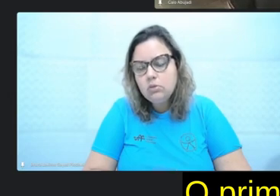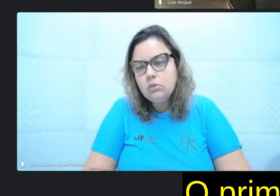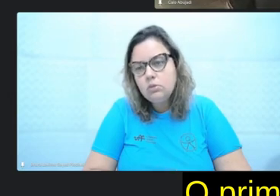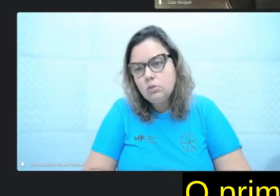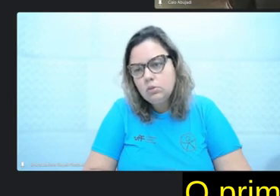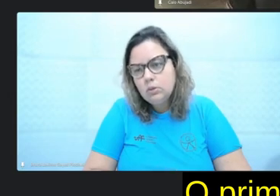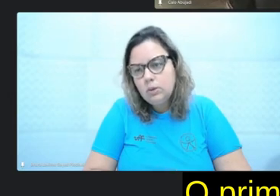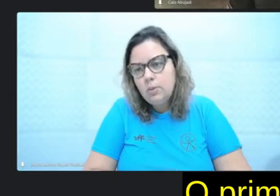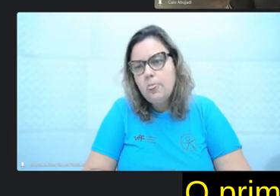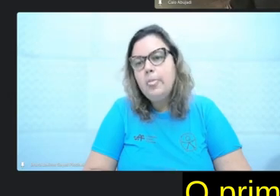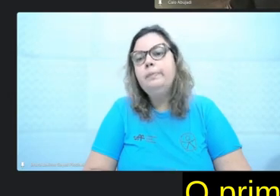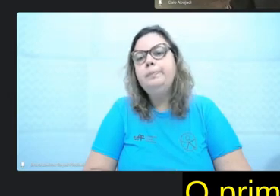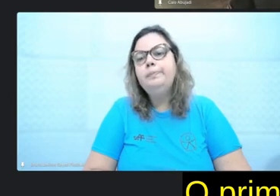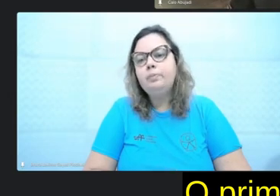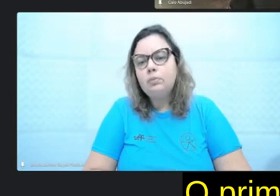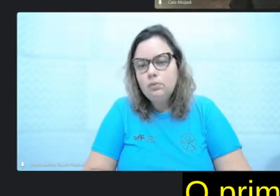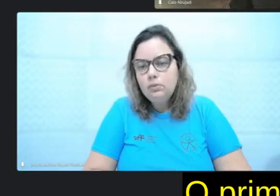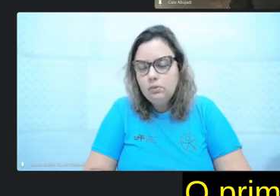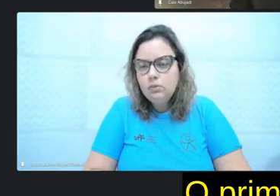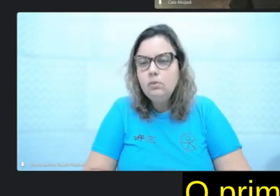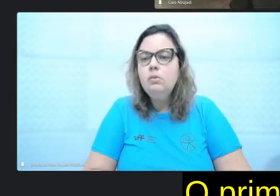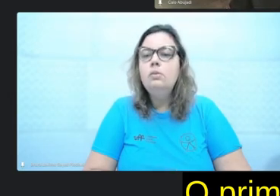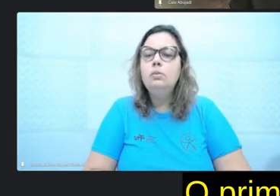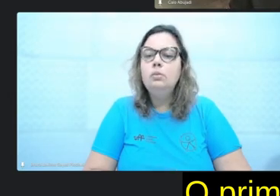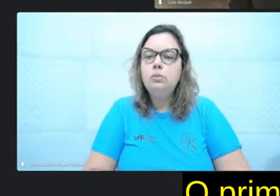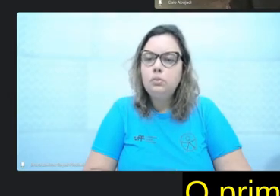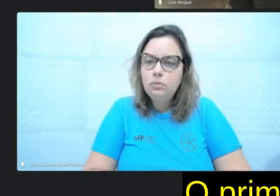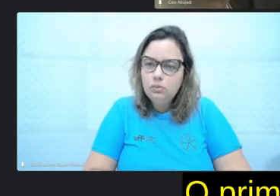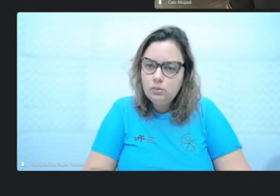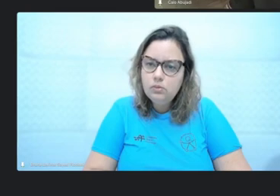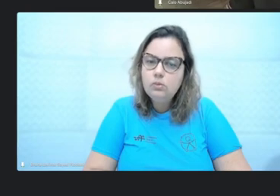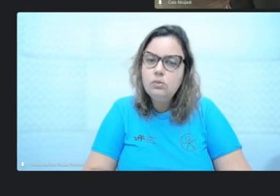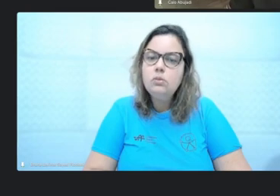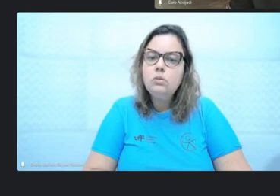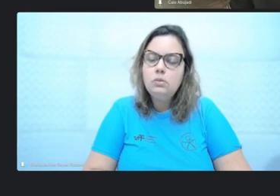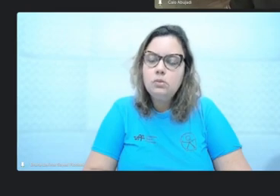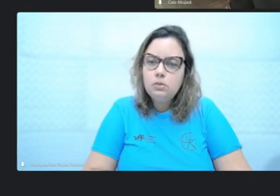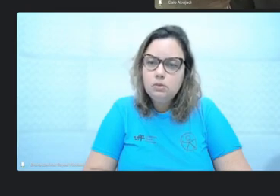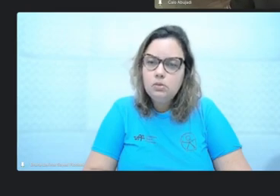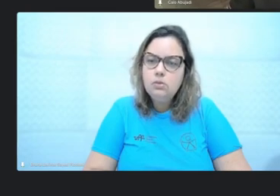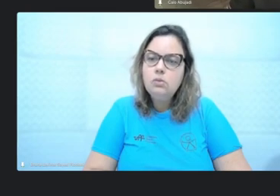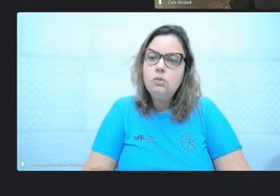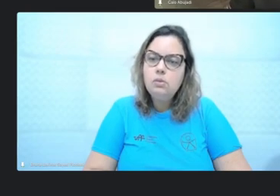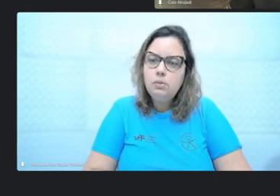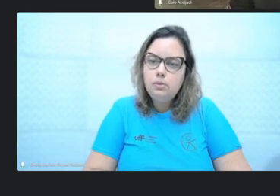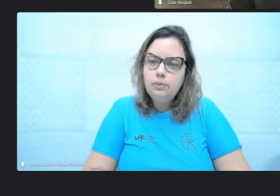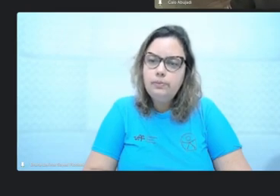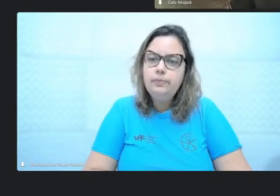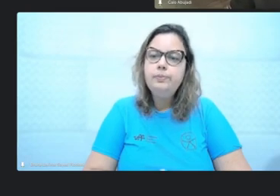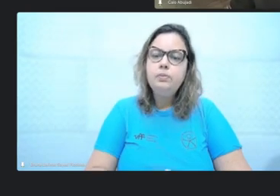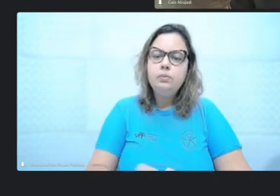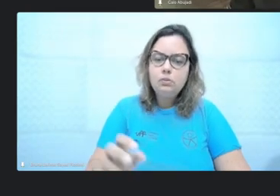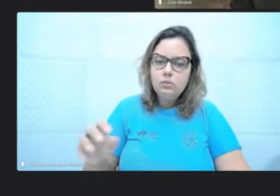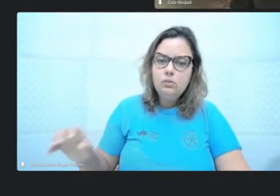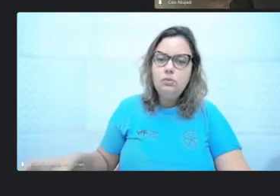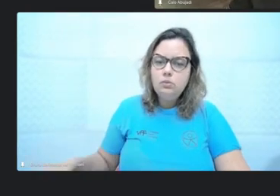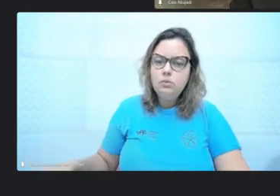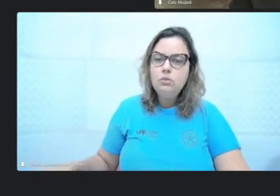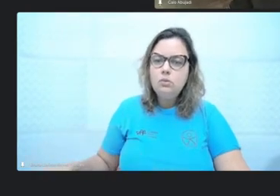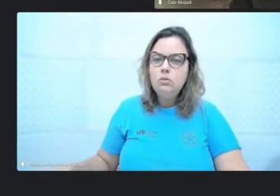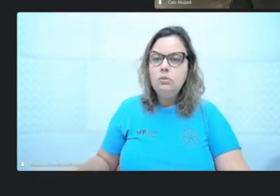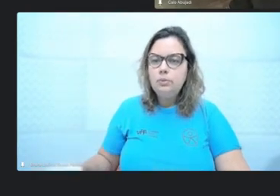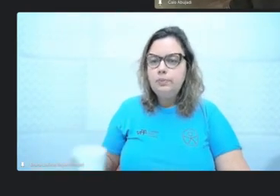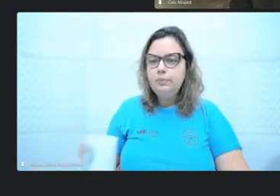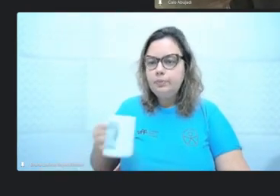momento que eu entendo melhor um processo, um padrão, eu passo a enxergar melhor pessoas que possuem ele, então